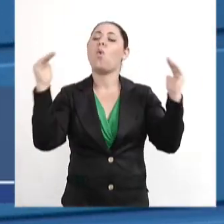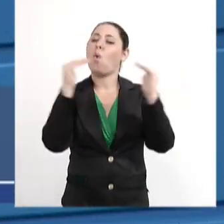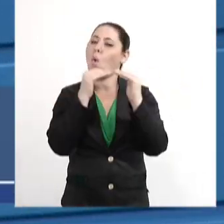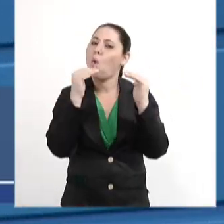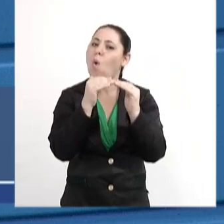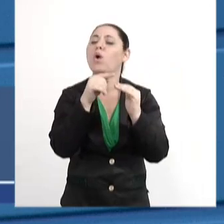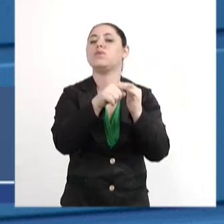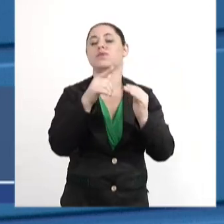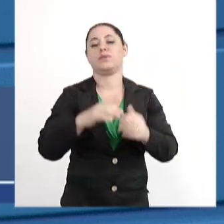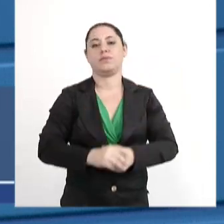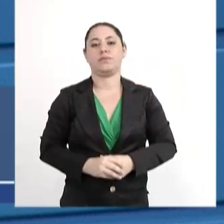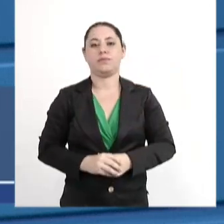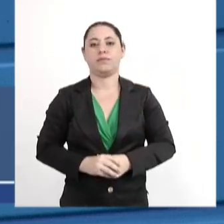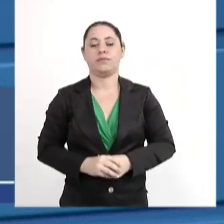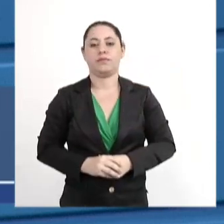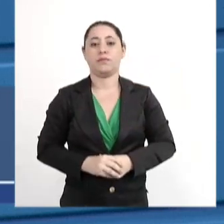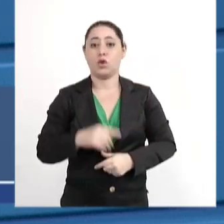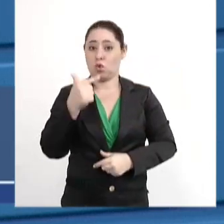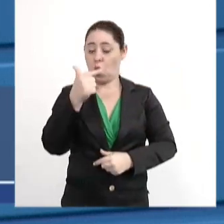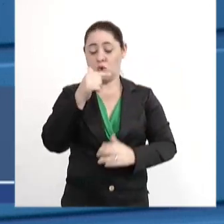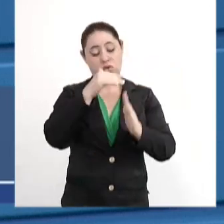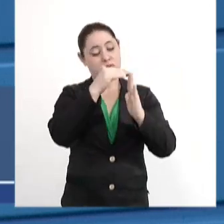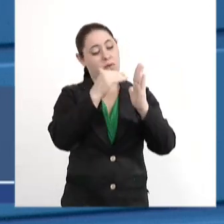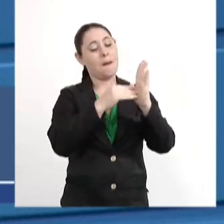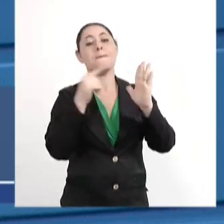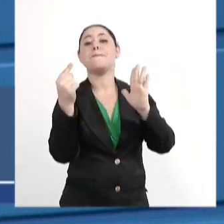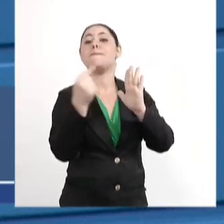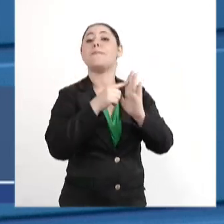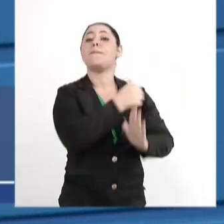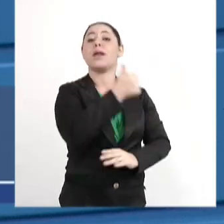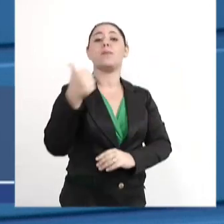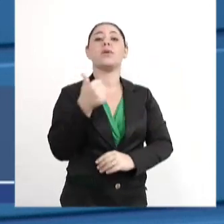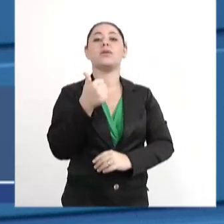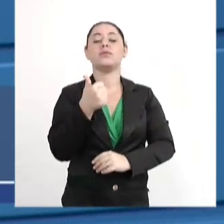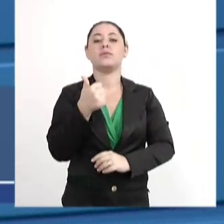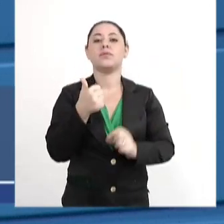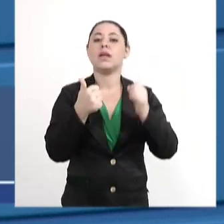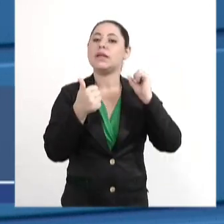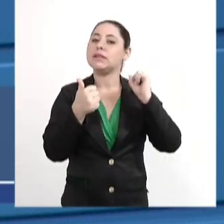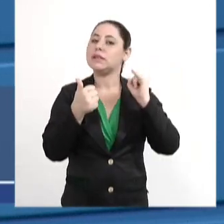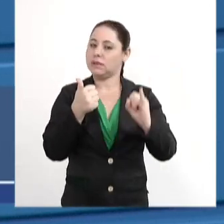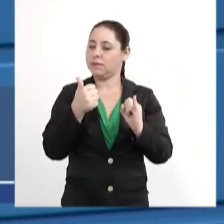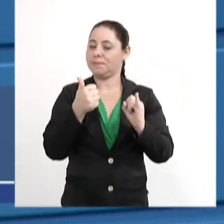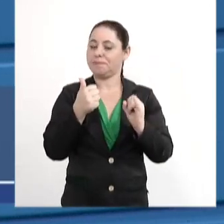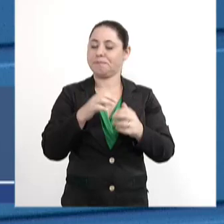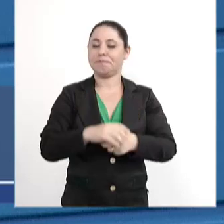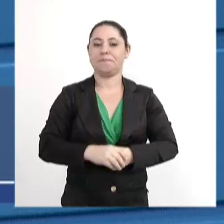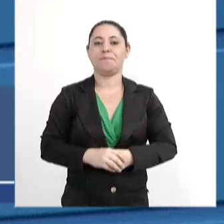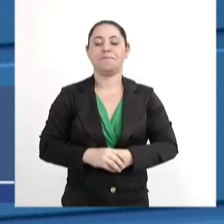com Vossa Excelência em 2 pontos. Primeiro, se é